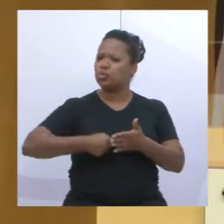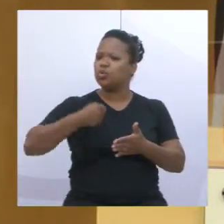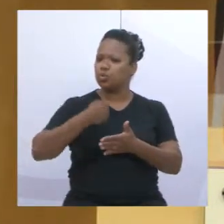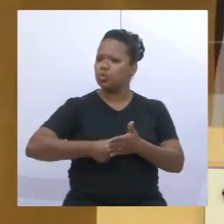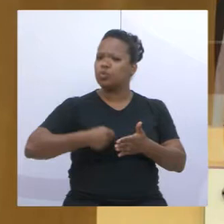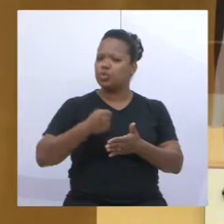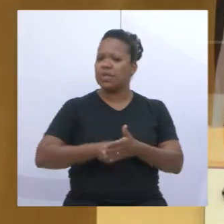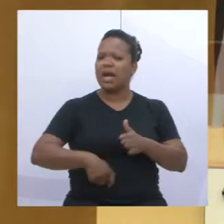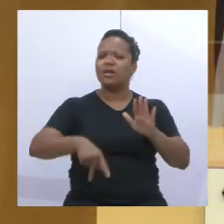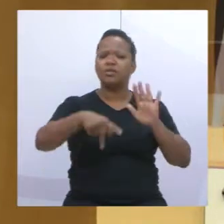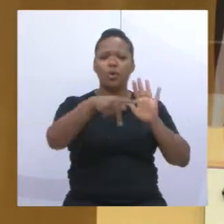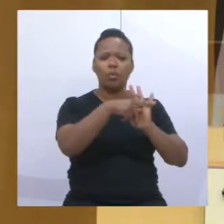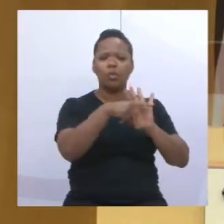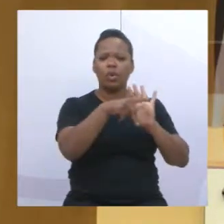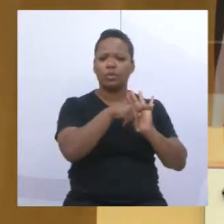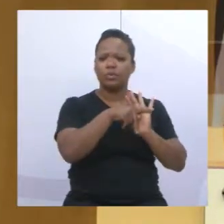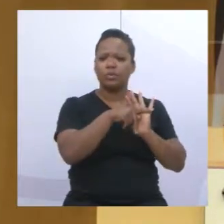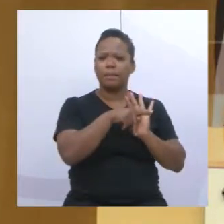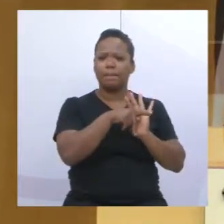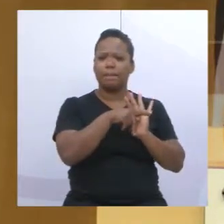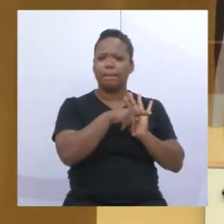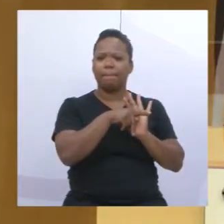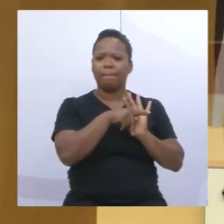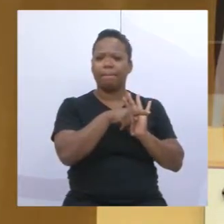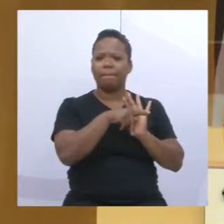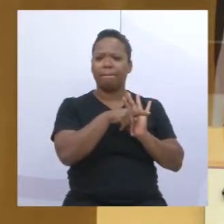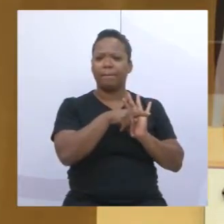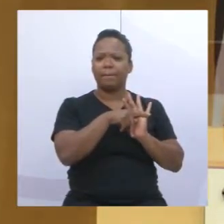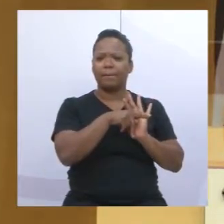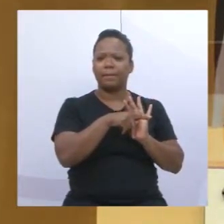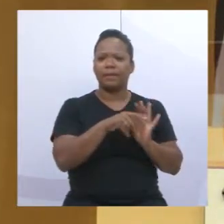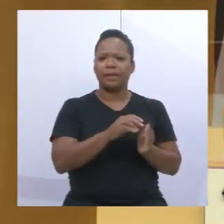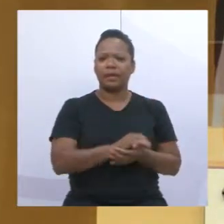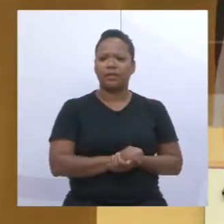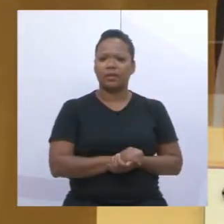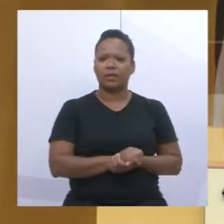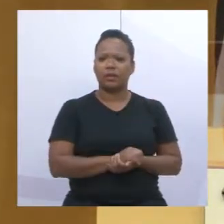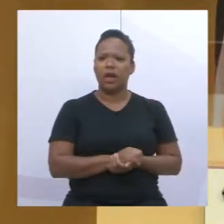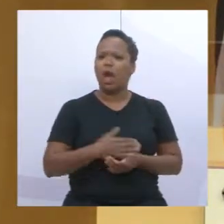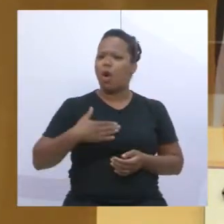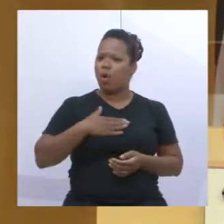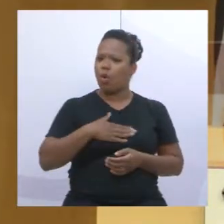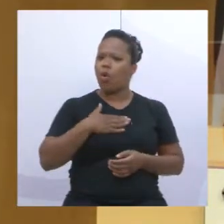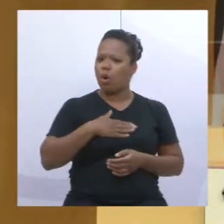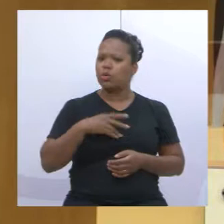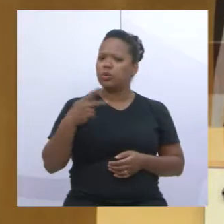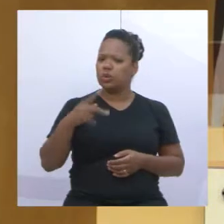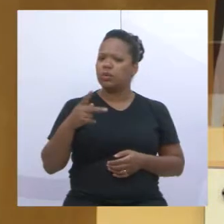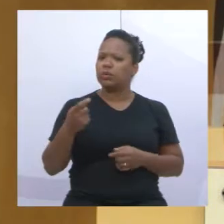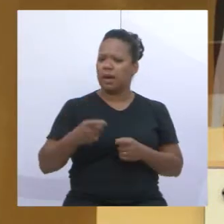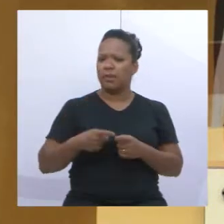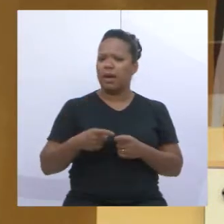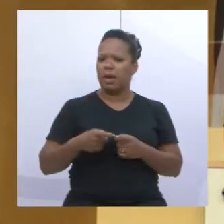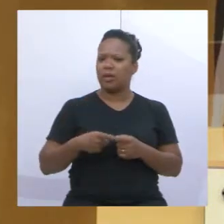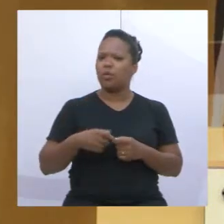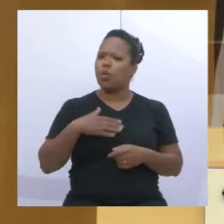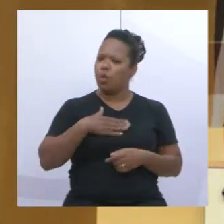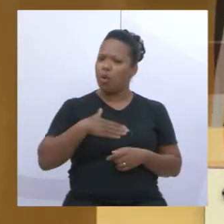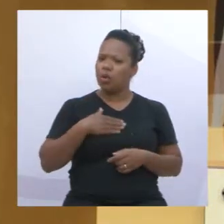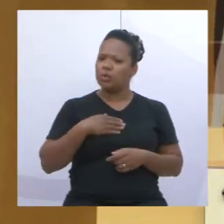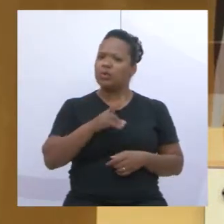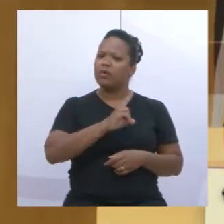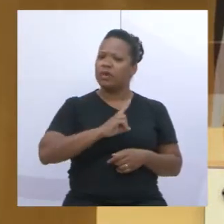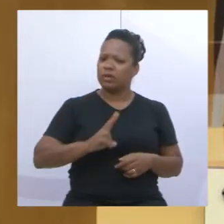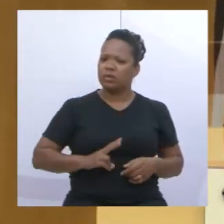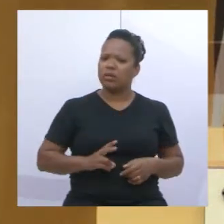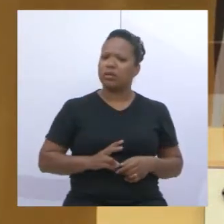e esse é um dos projetos, doutor Rodrigo, que eu falo, gosto muito do trabalho do senhor como médico, sei que o senhor, né, é um grande vereador